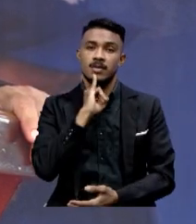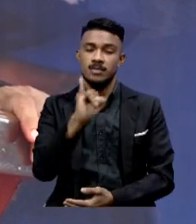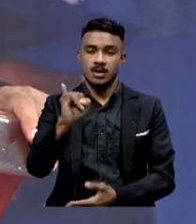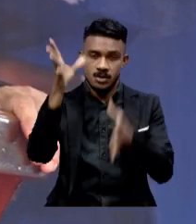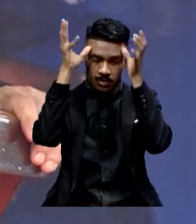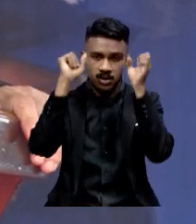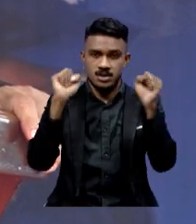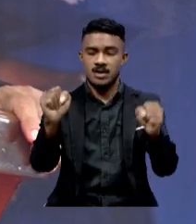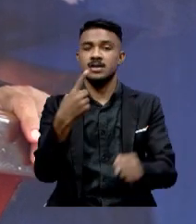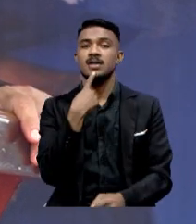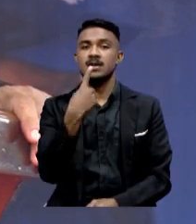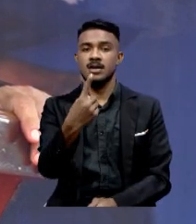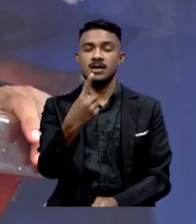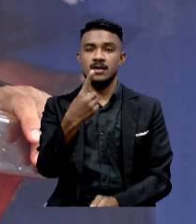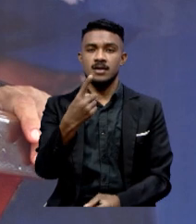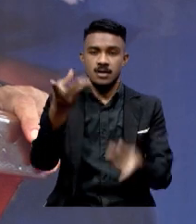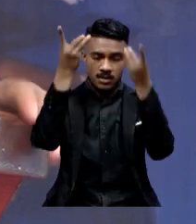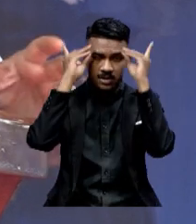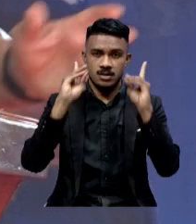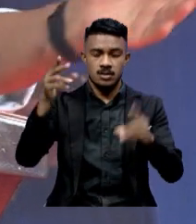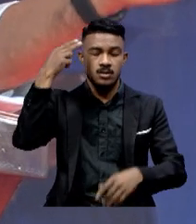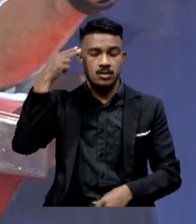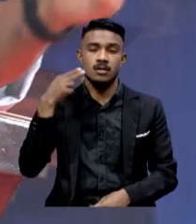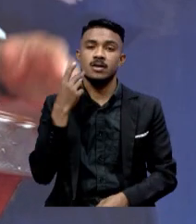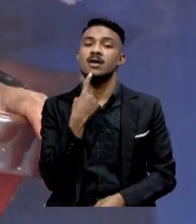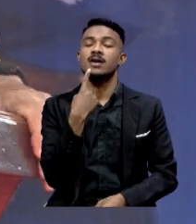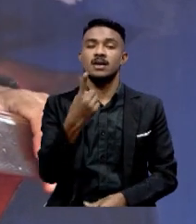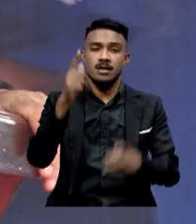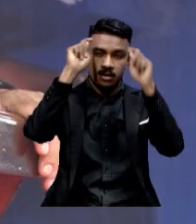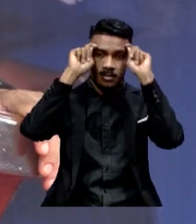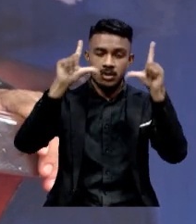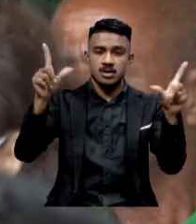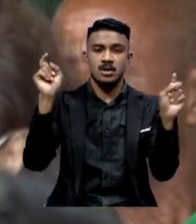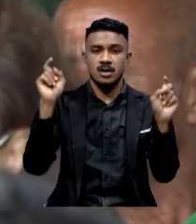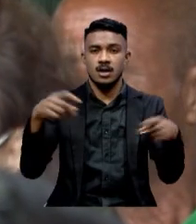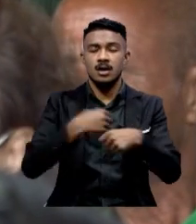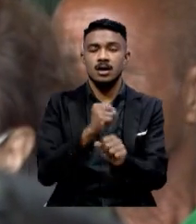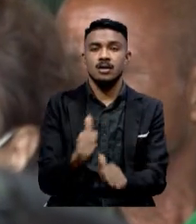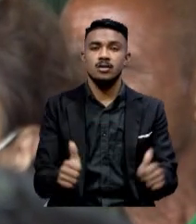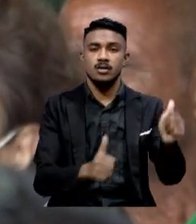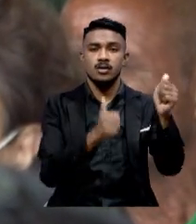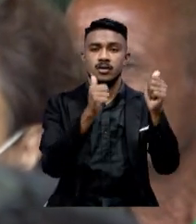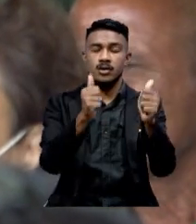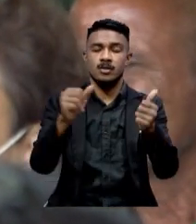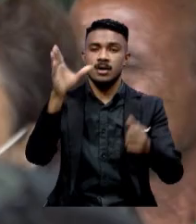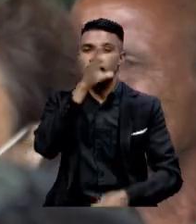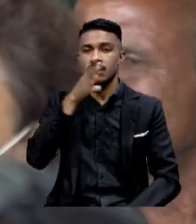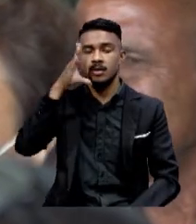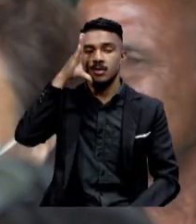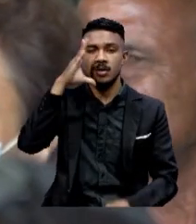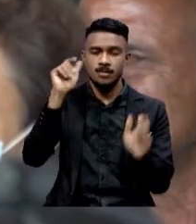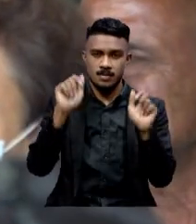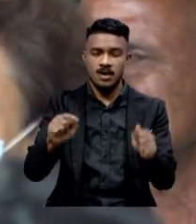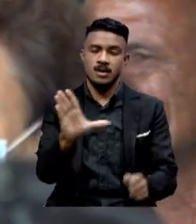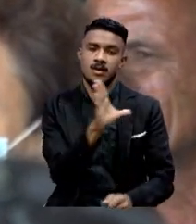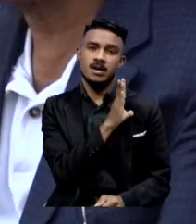de visão. Horta Atutan, Timor-Leste tem que investir lutar em setor agricultura, a tu